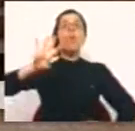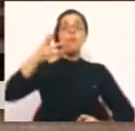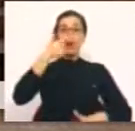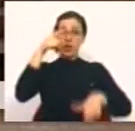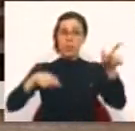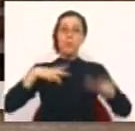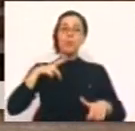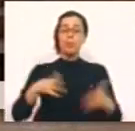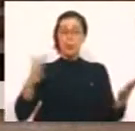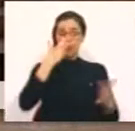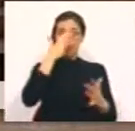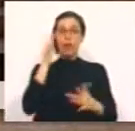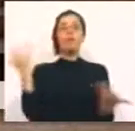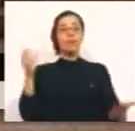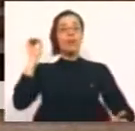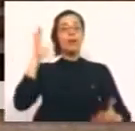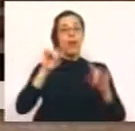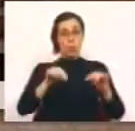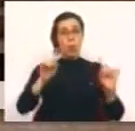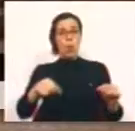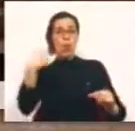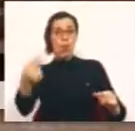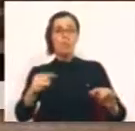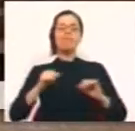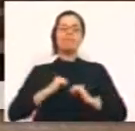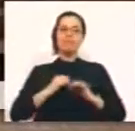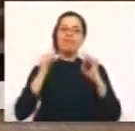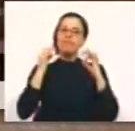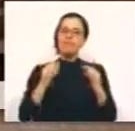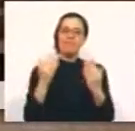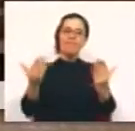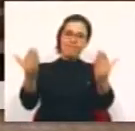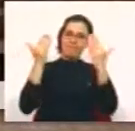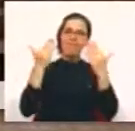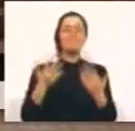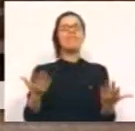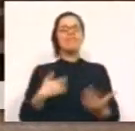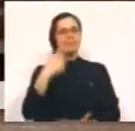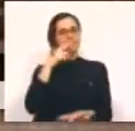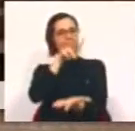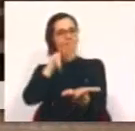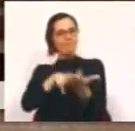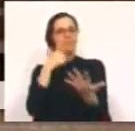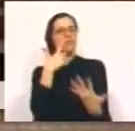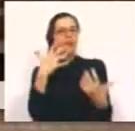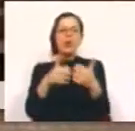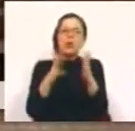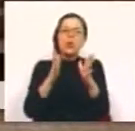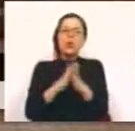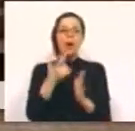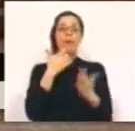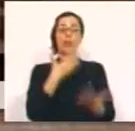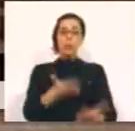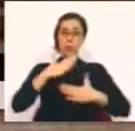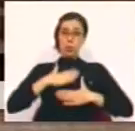dos portugueses. A uns e a outras, a nossa mais calorosa saudação e reconhecimento por tudo quanto Abril